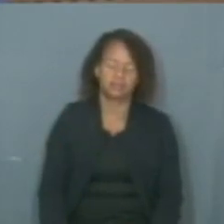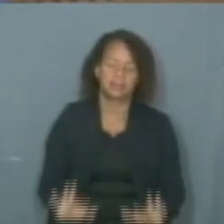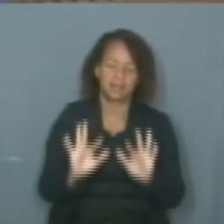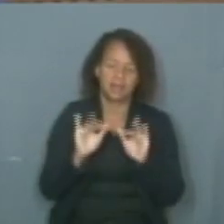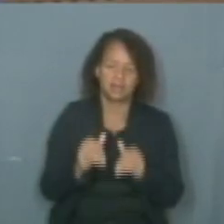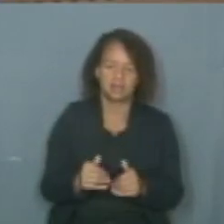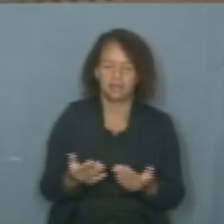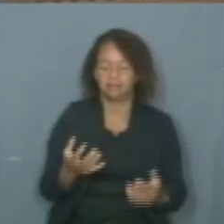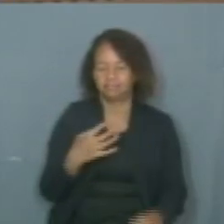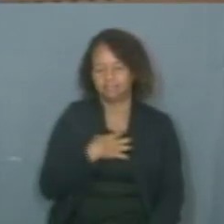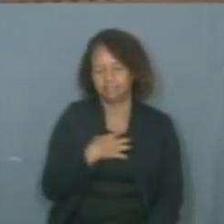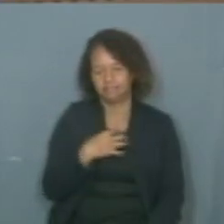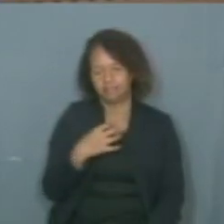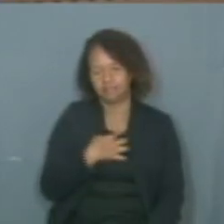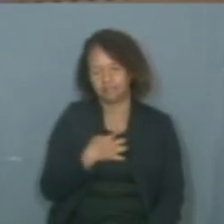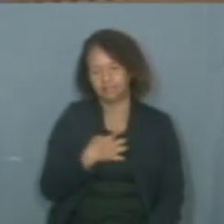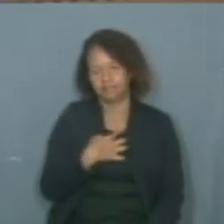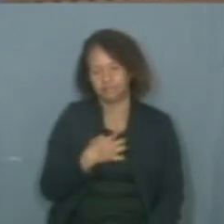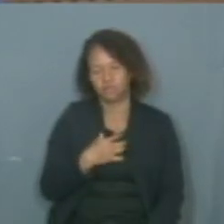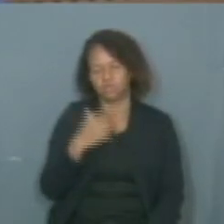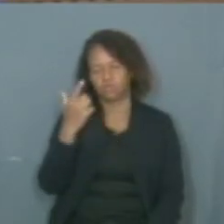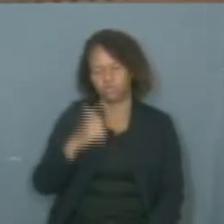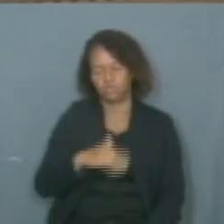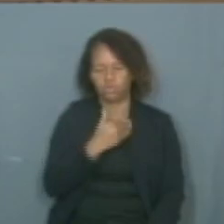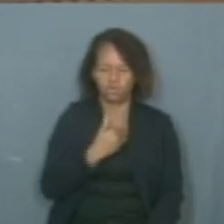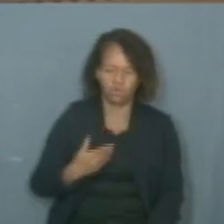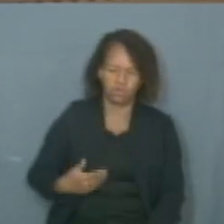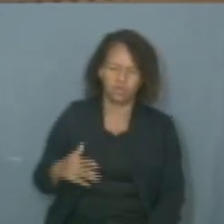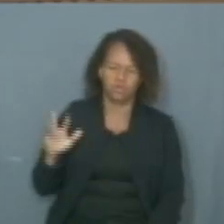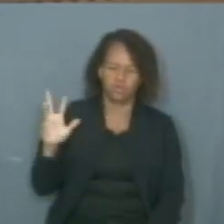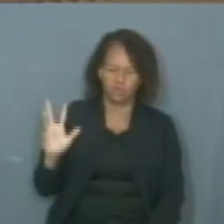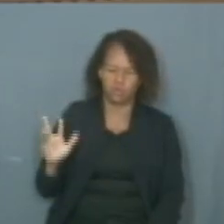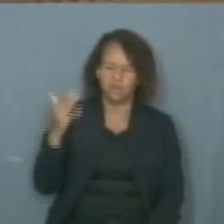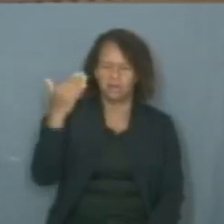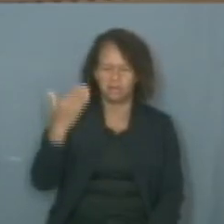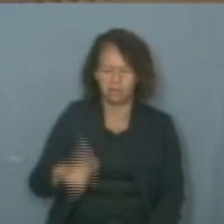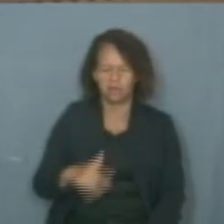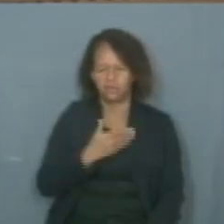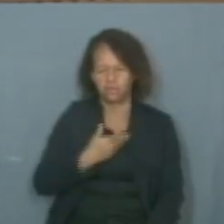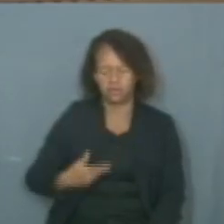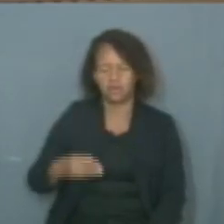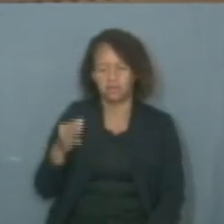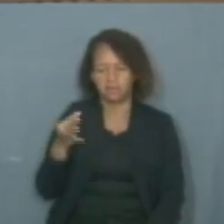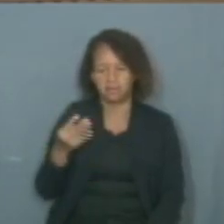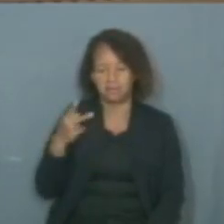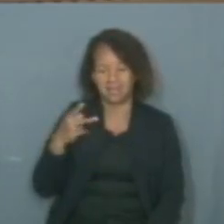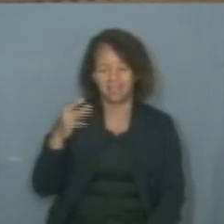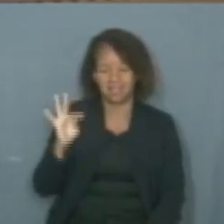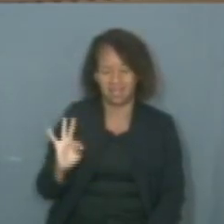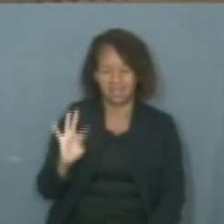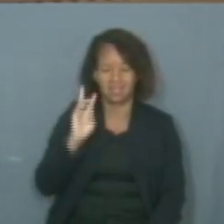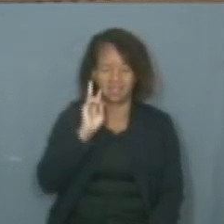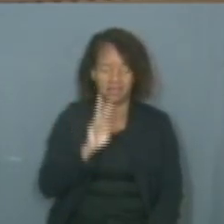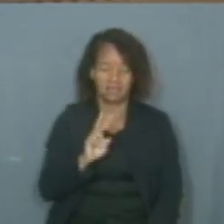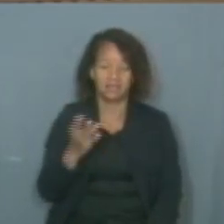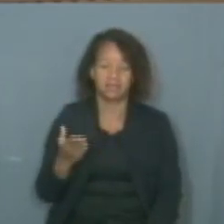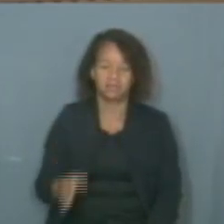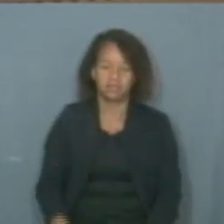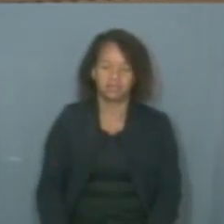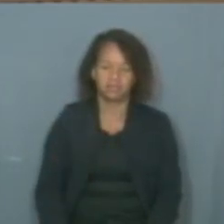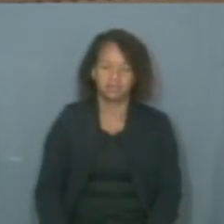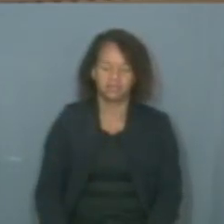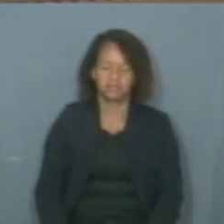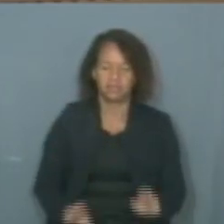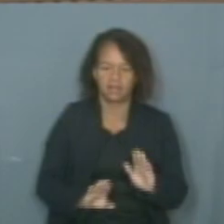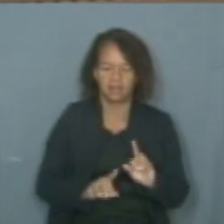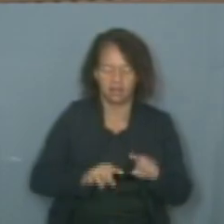Enfim, infelizmente, estamos vivendo mais um governo do Lula, mais um governo do PT, e quem te vê, vamos lá,